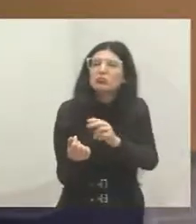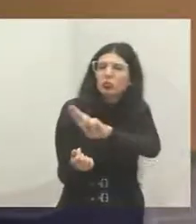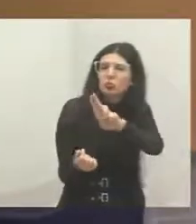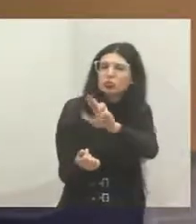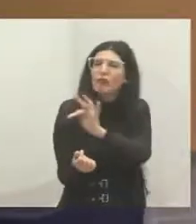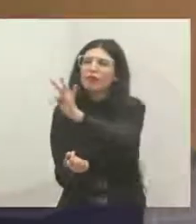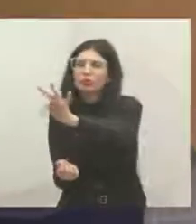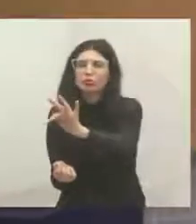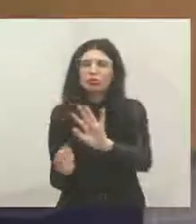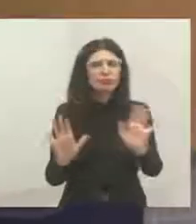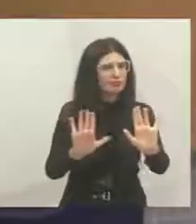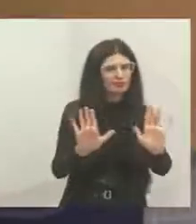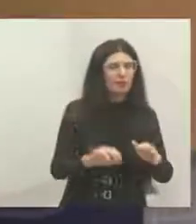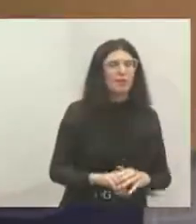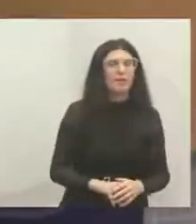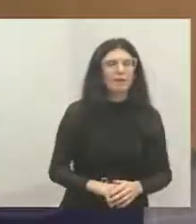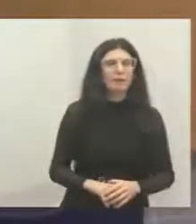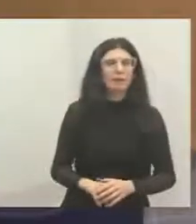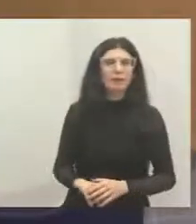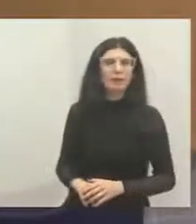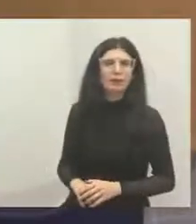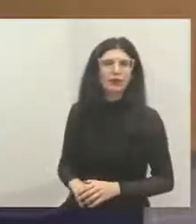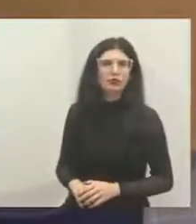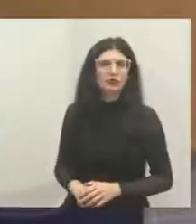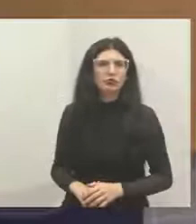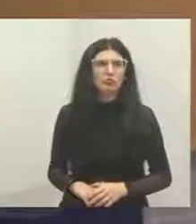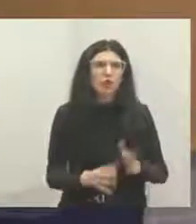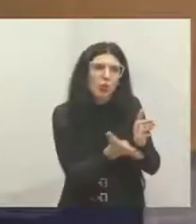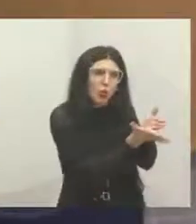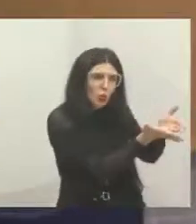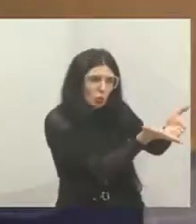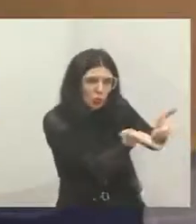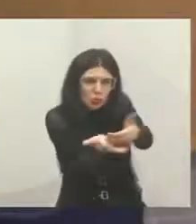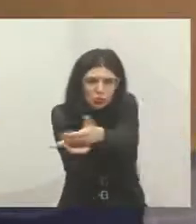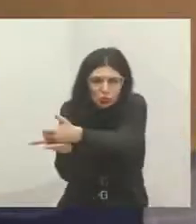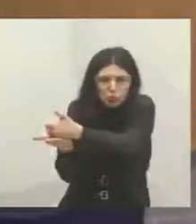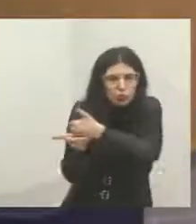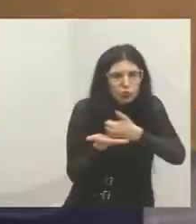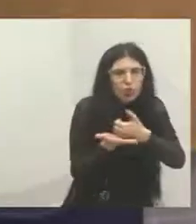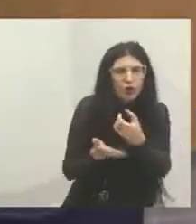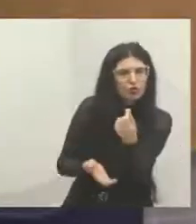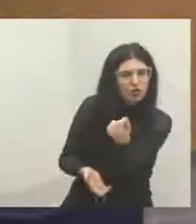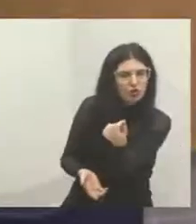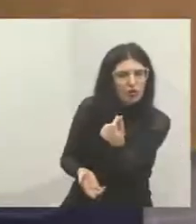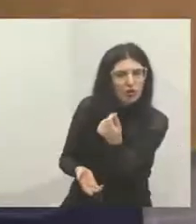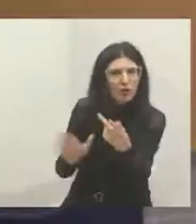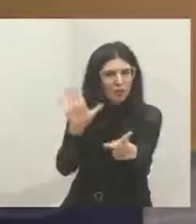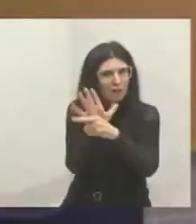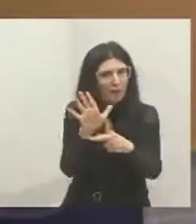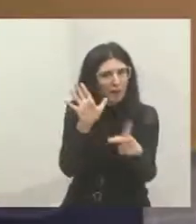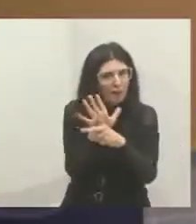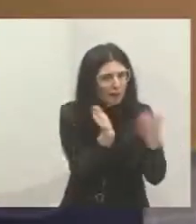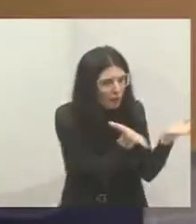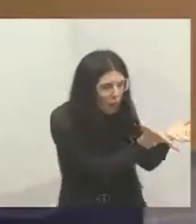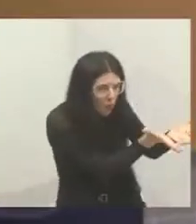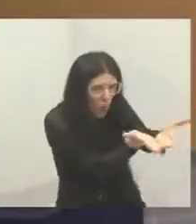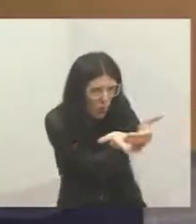Perfeita colocação que a gente pode esclarecer para quem possa estar com dúvida. Então, é o rendimento. Acho que agora ficou melhor, né, Lucimar,